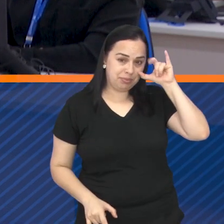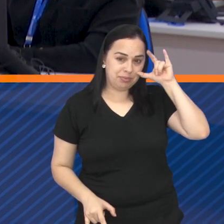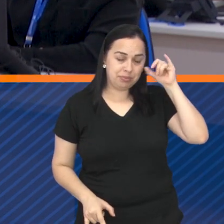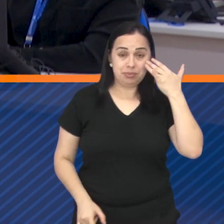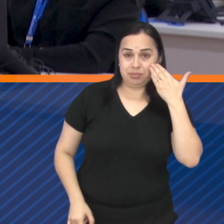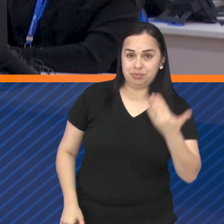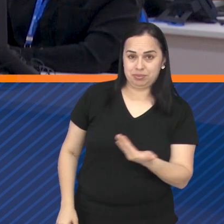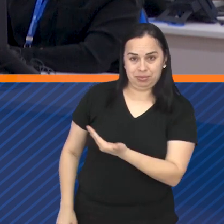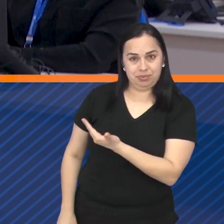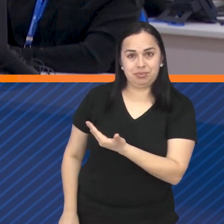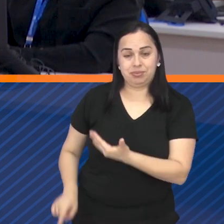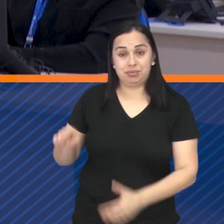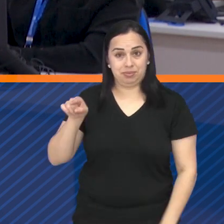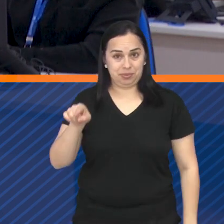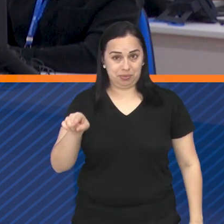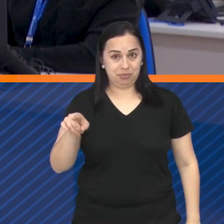é o